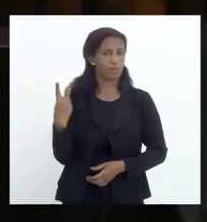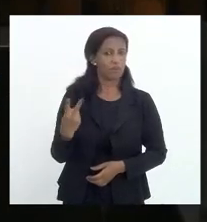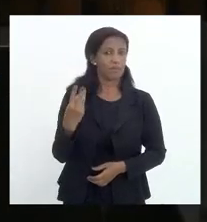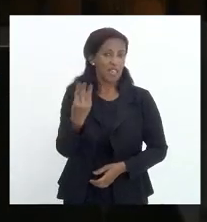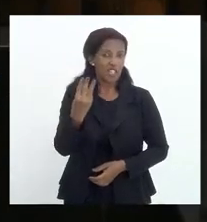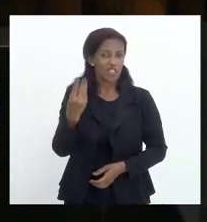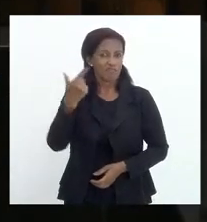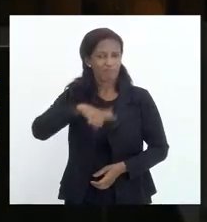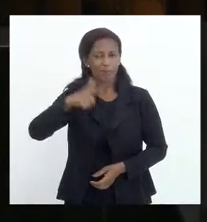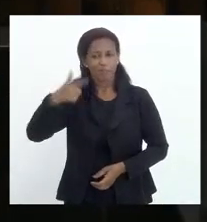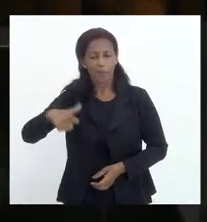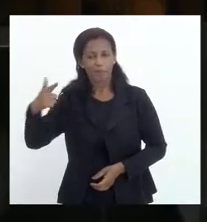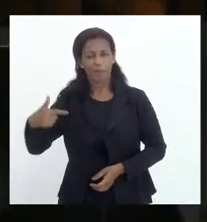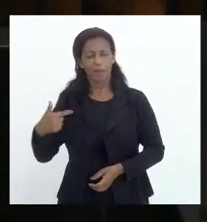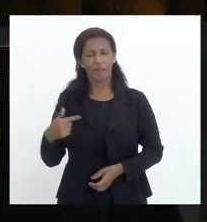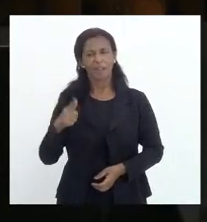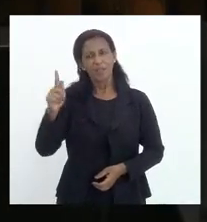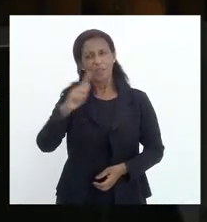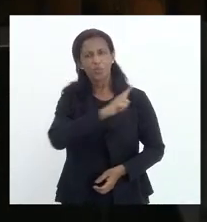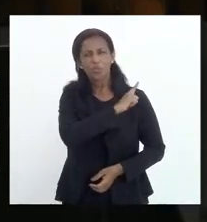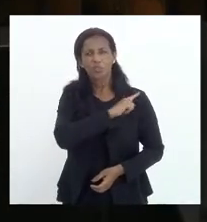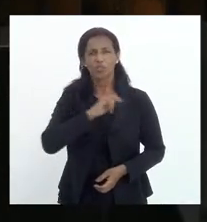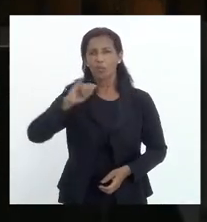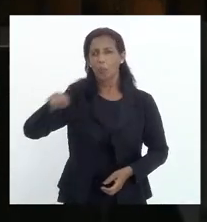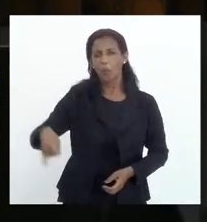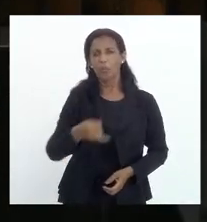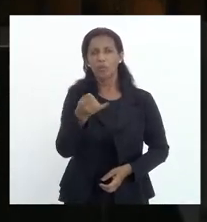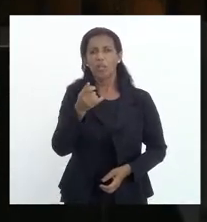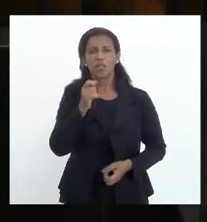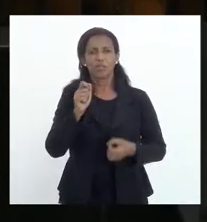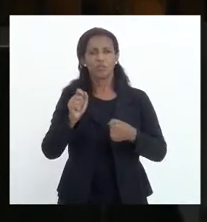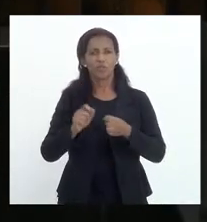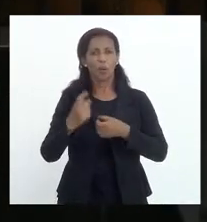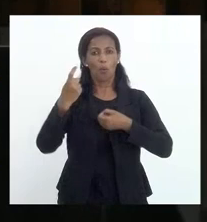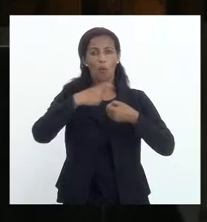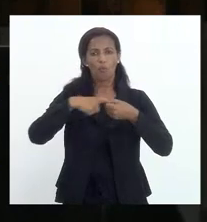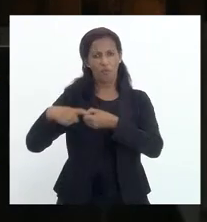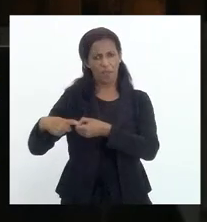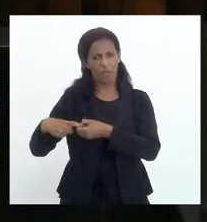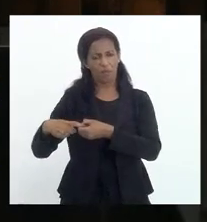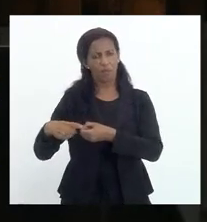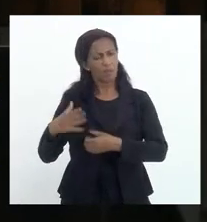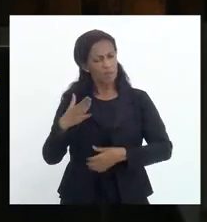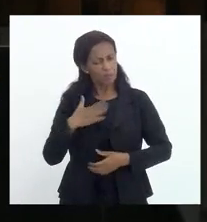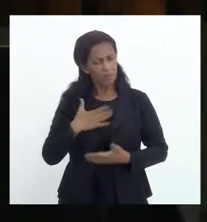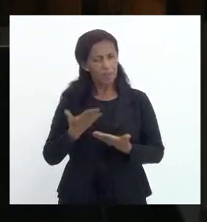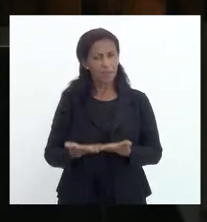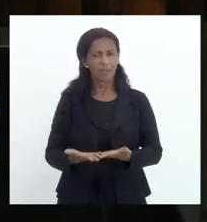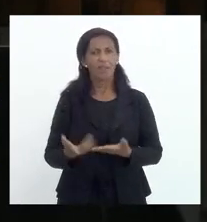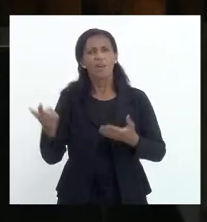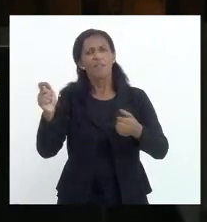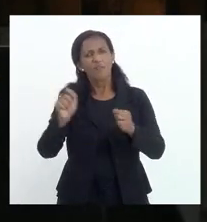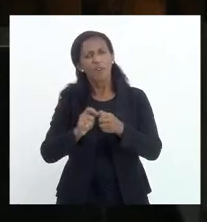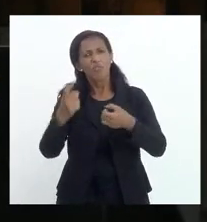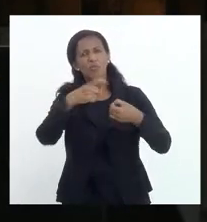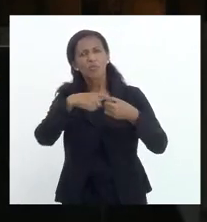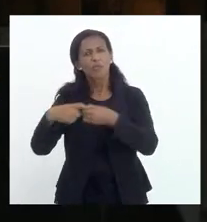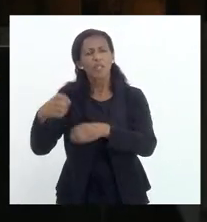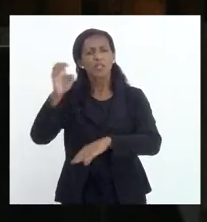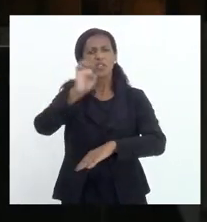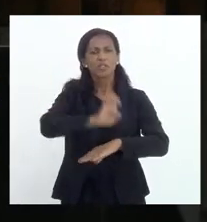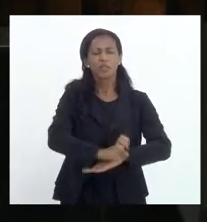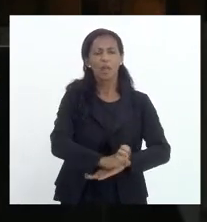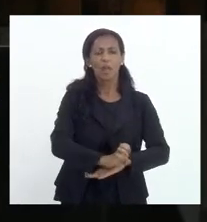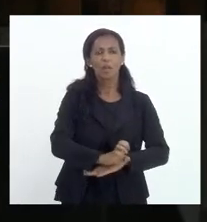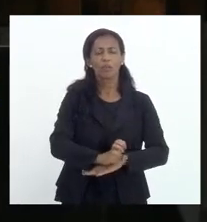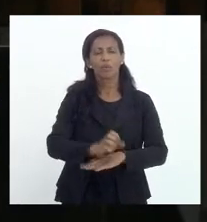gestão, nós tivemos a oportunidade de fazer alguns convênios. Fica aqui uma sugestão para fazer convênios, o Estado,